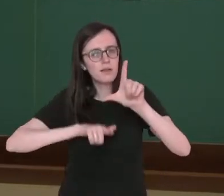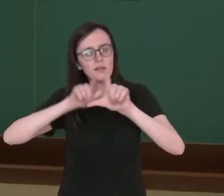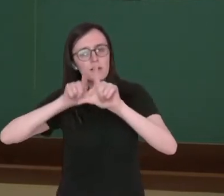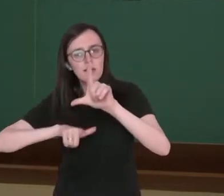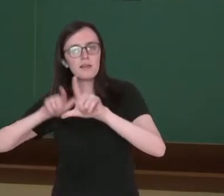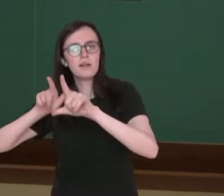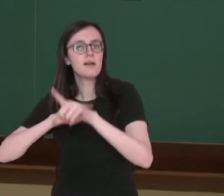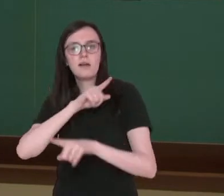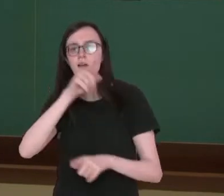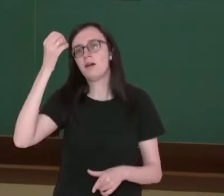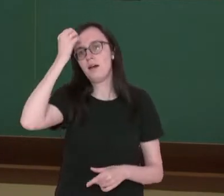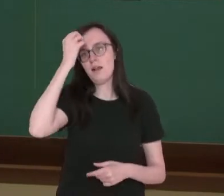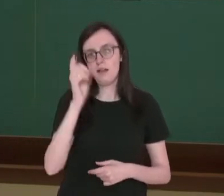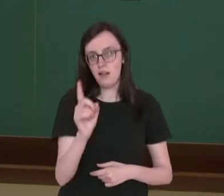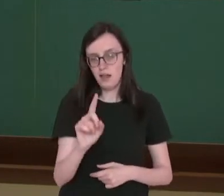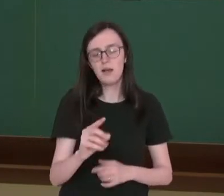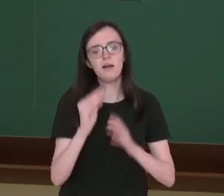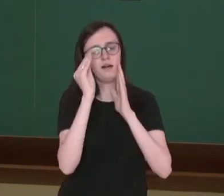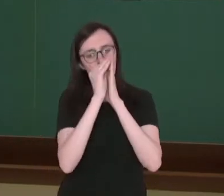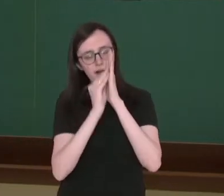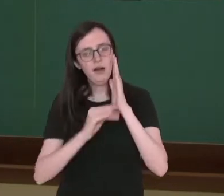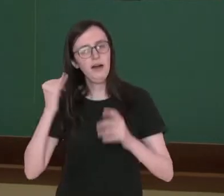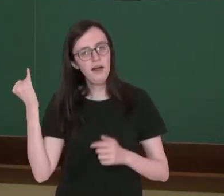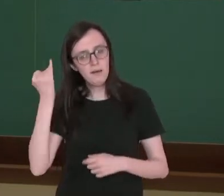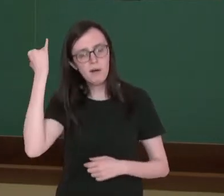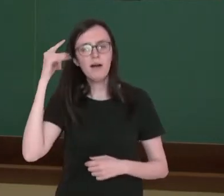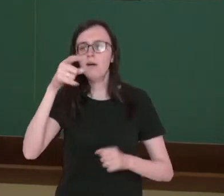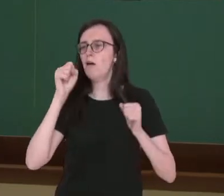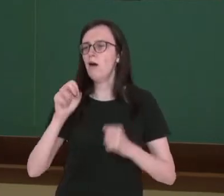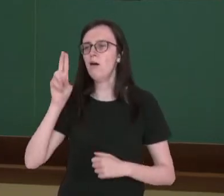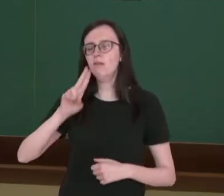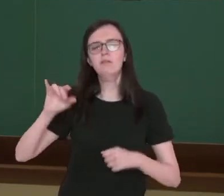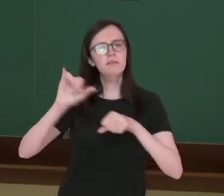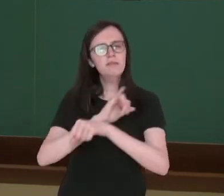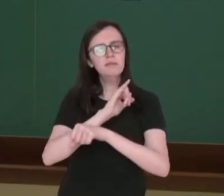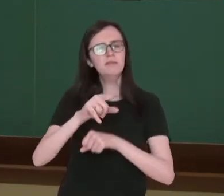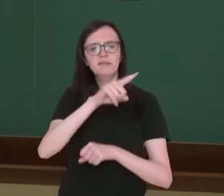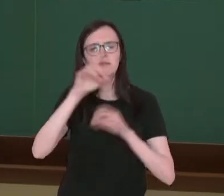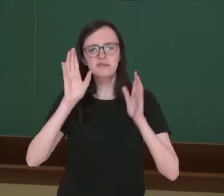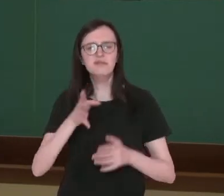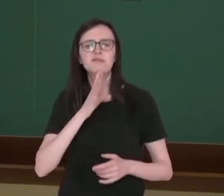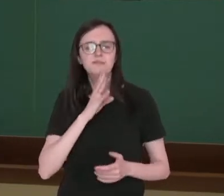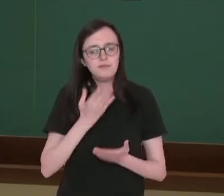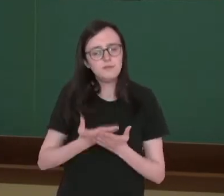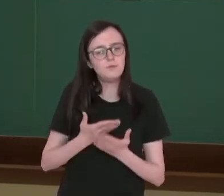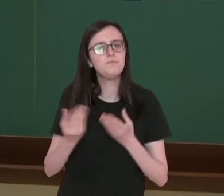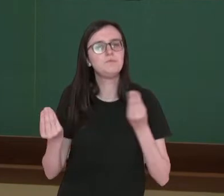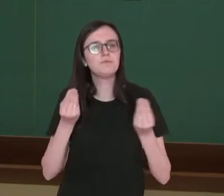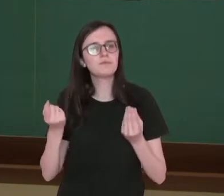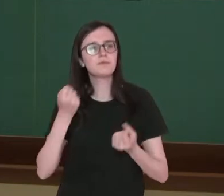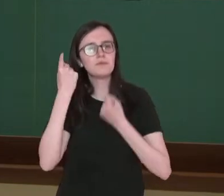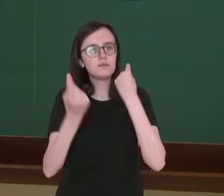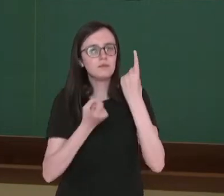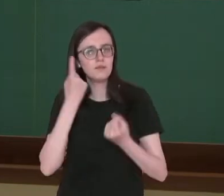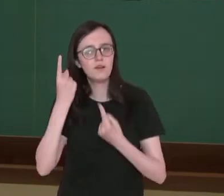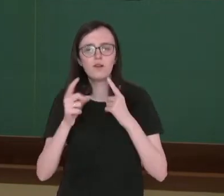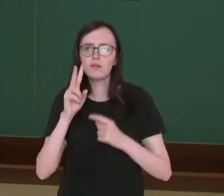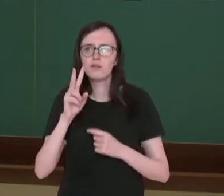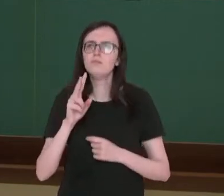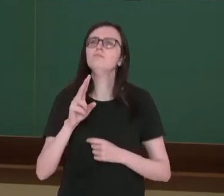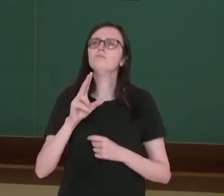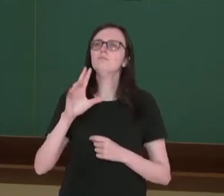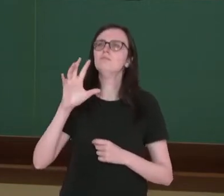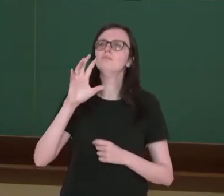não está lembrando, anota, usa aquela estratégia que você já conhece estudar. Alguns só ouvindo